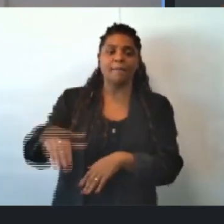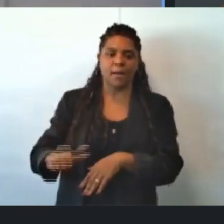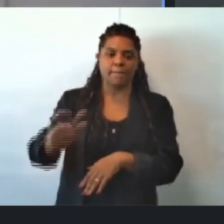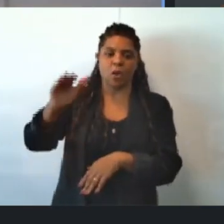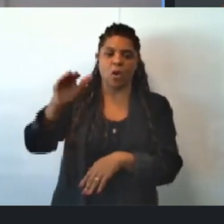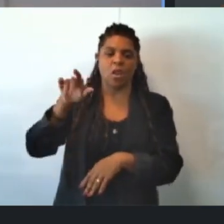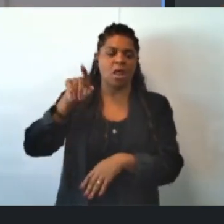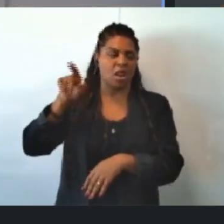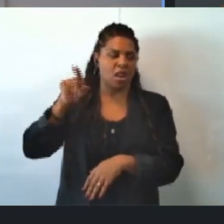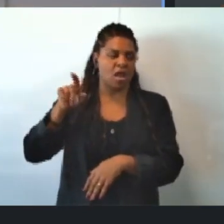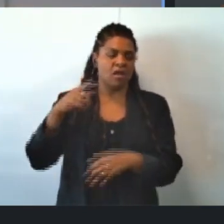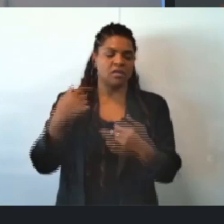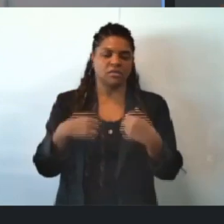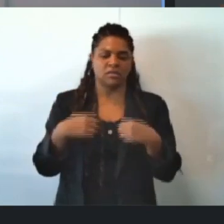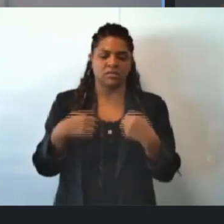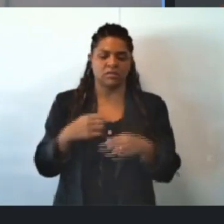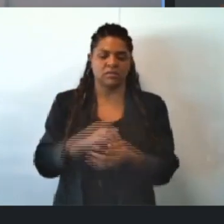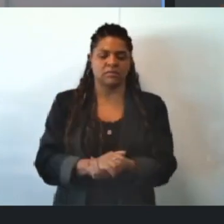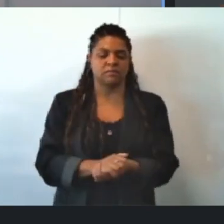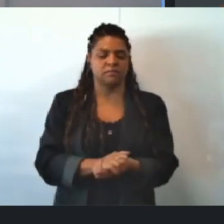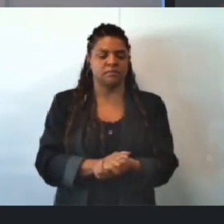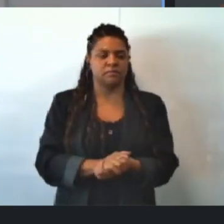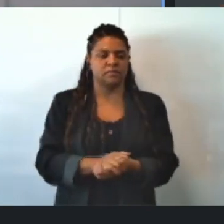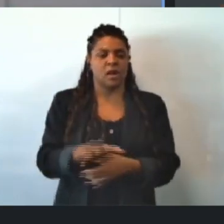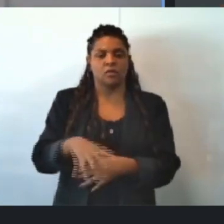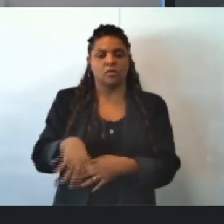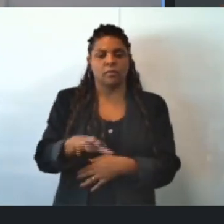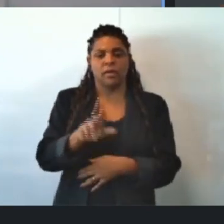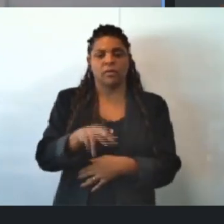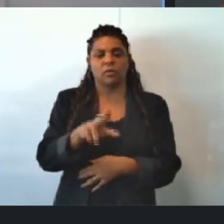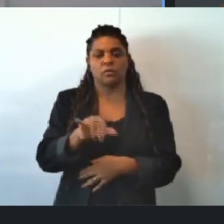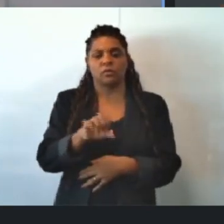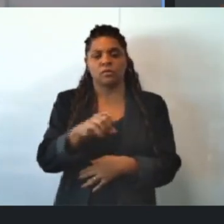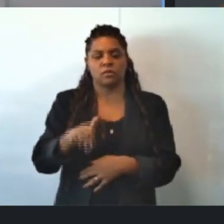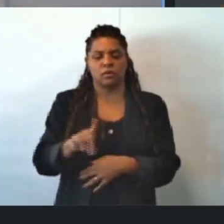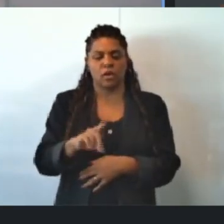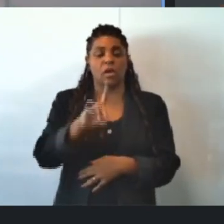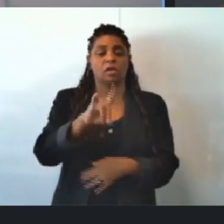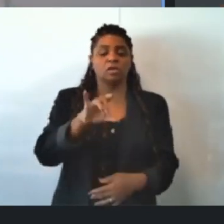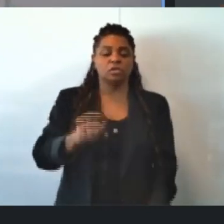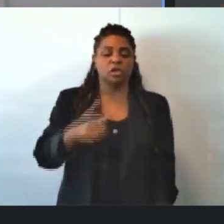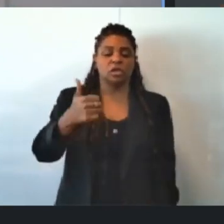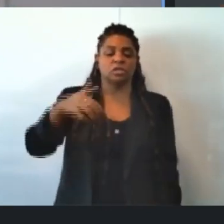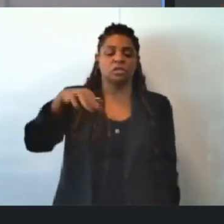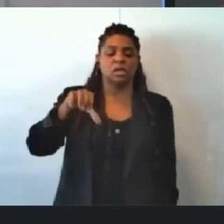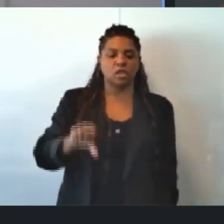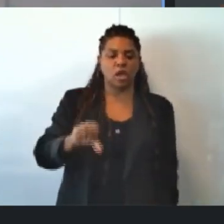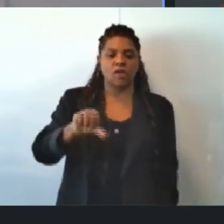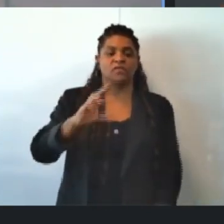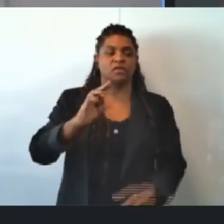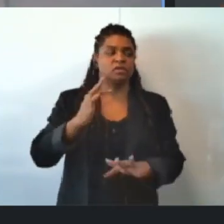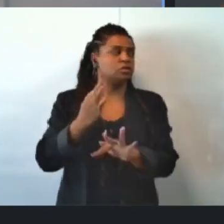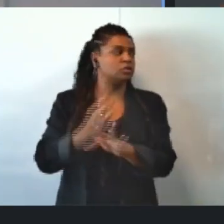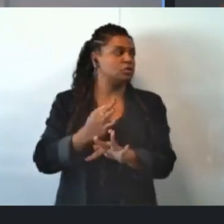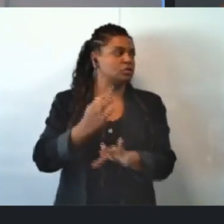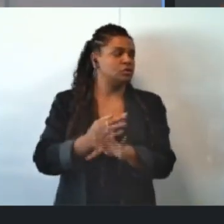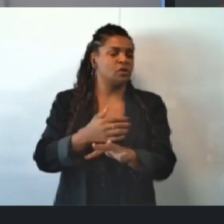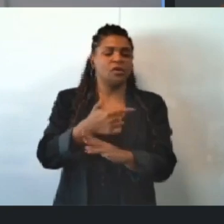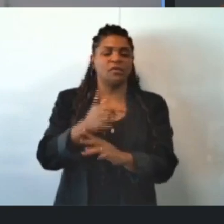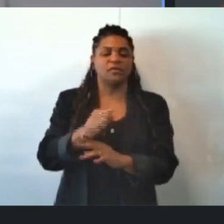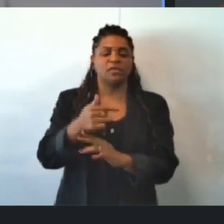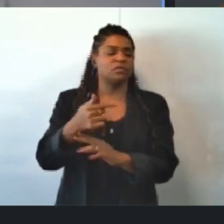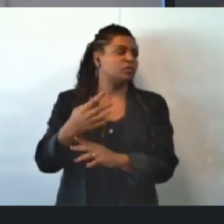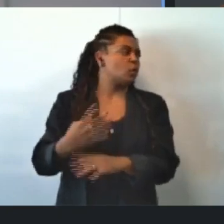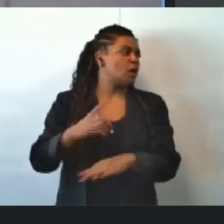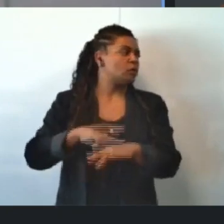rua Andesita, no bairro União. Dia 19 de julho de 24, às 15 horas. Local de